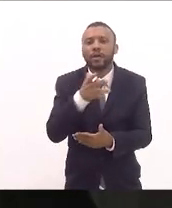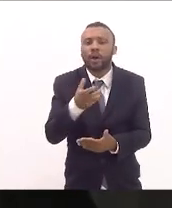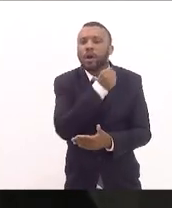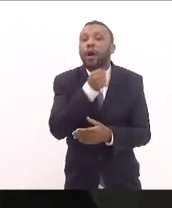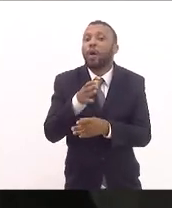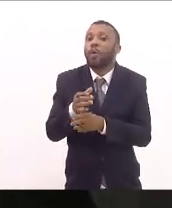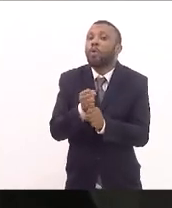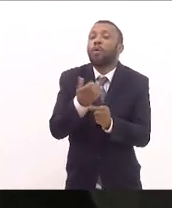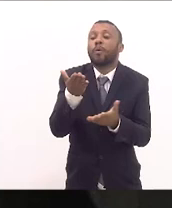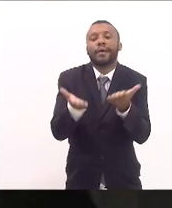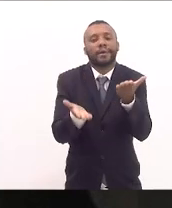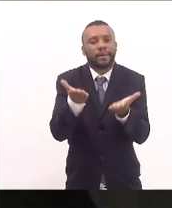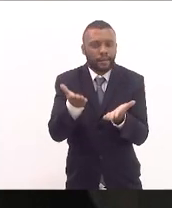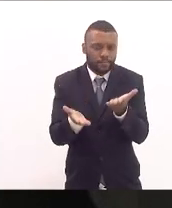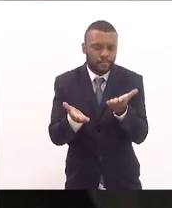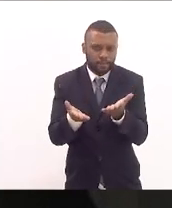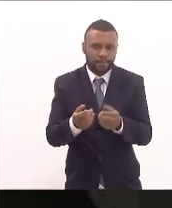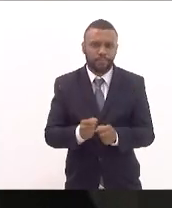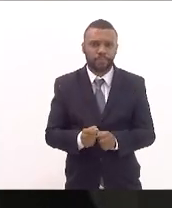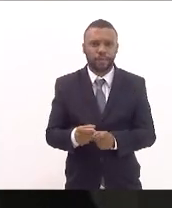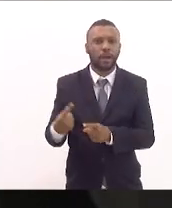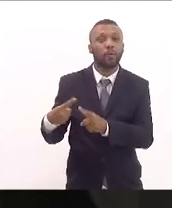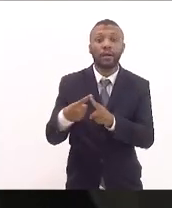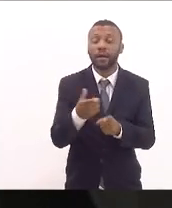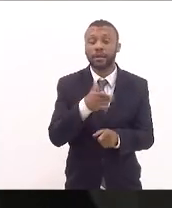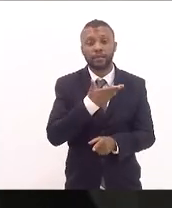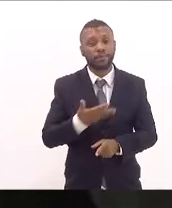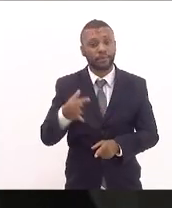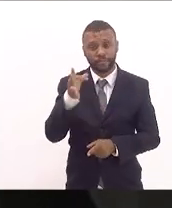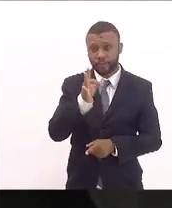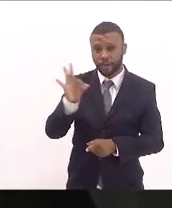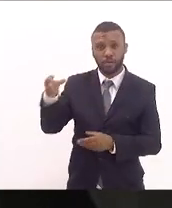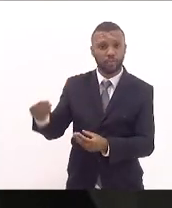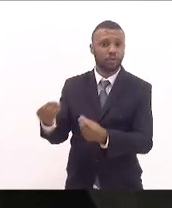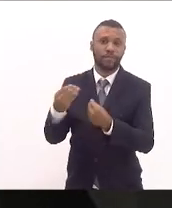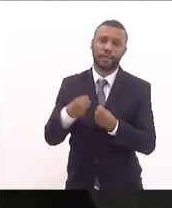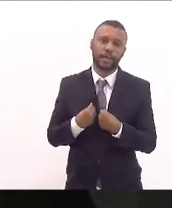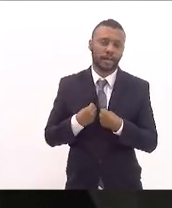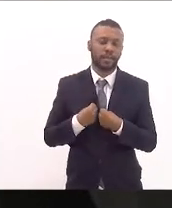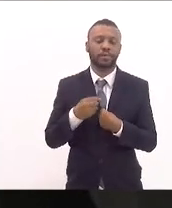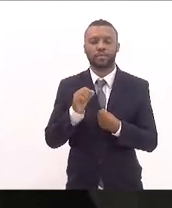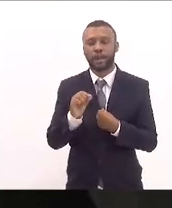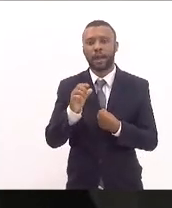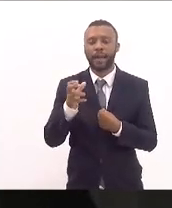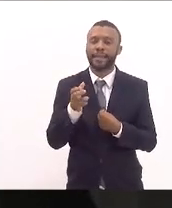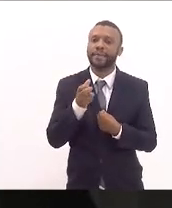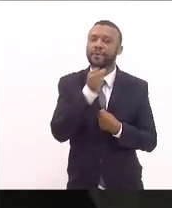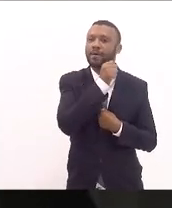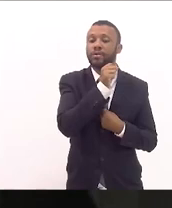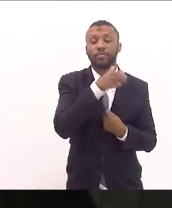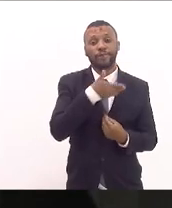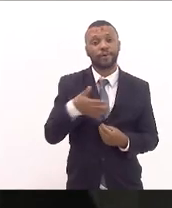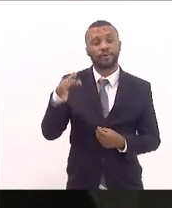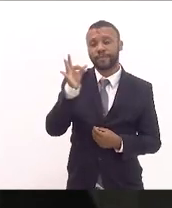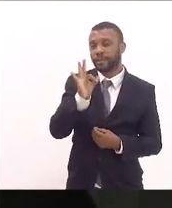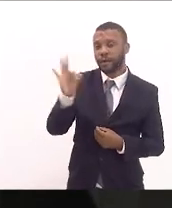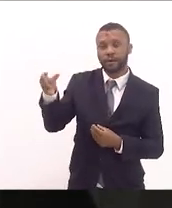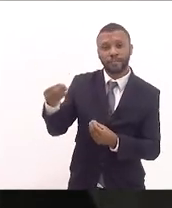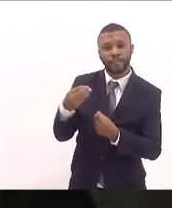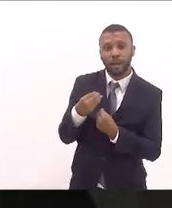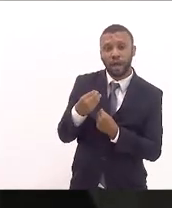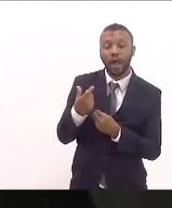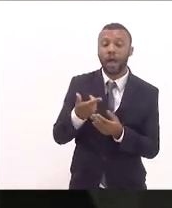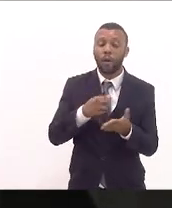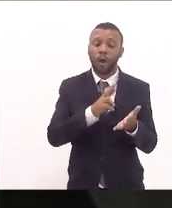das contas públicas no estado que afinal de contas o que a união nos oferece tia Ju a tábua de salvação que o nome da União nos oferece